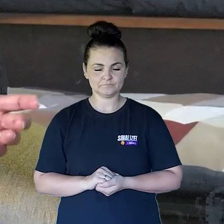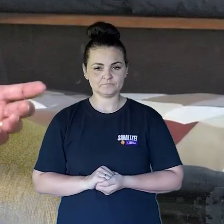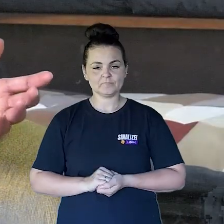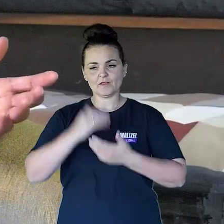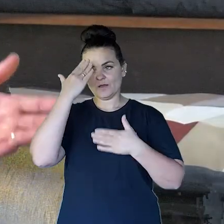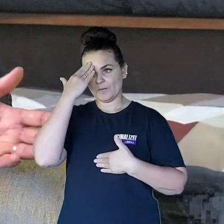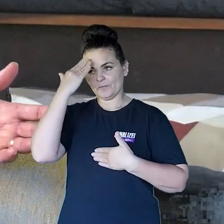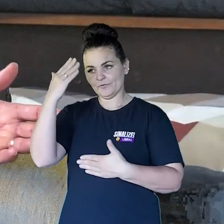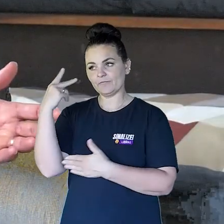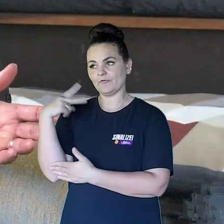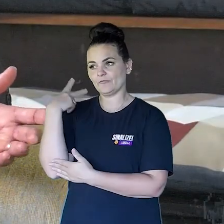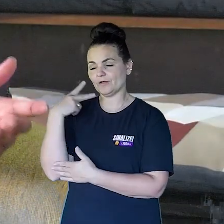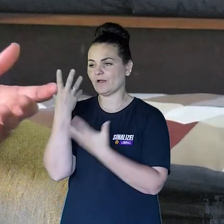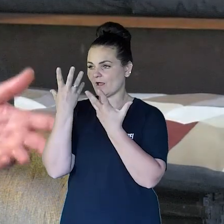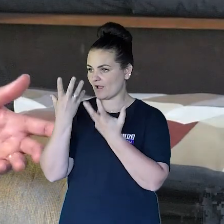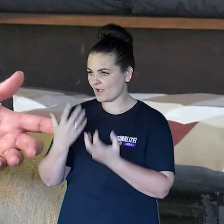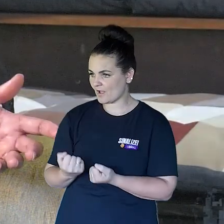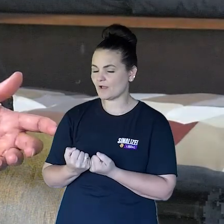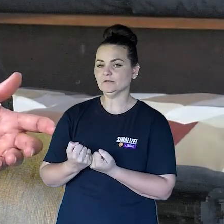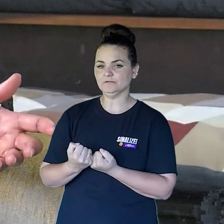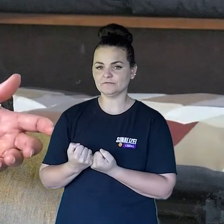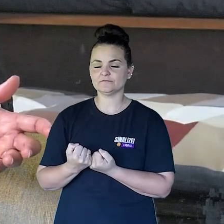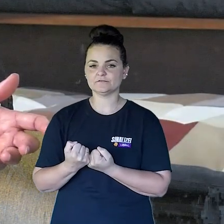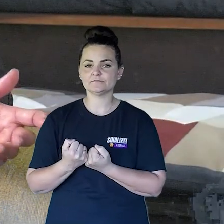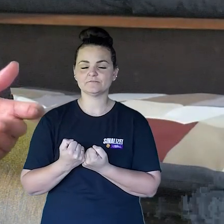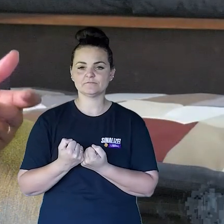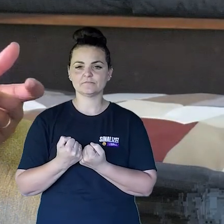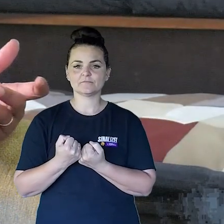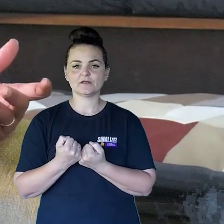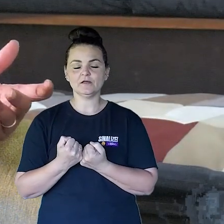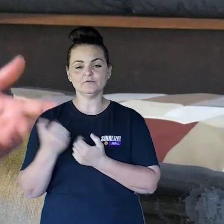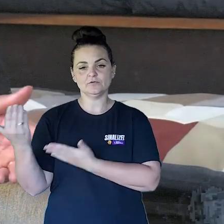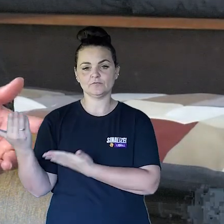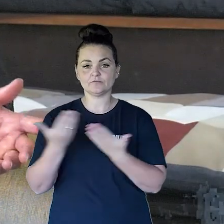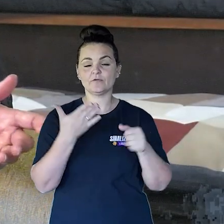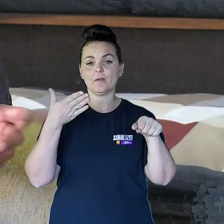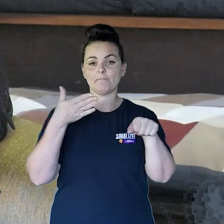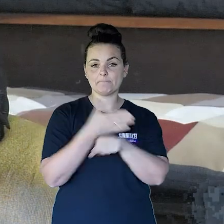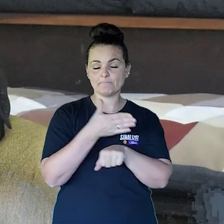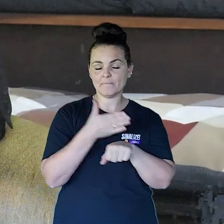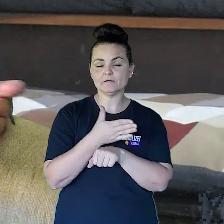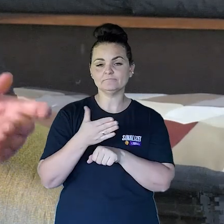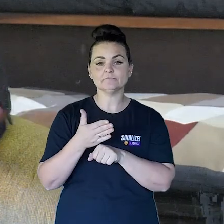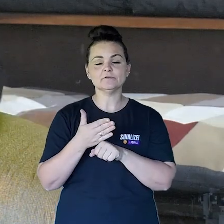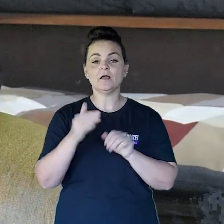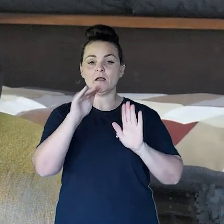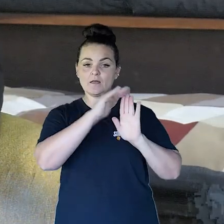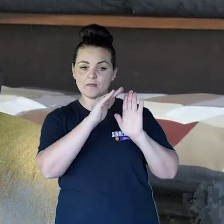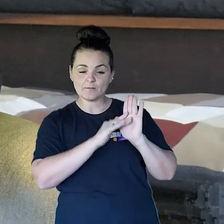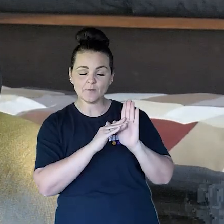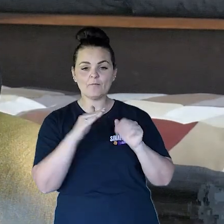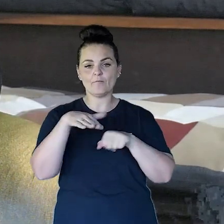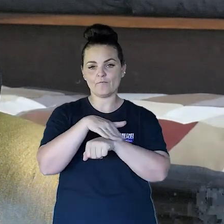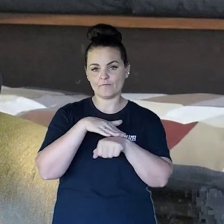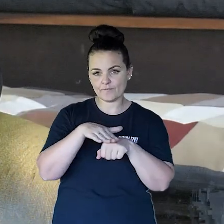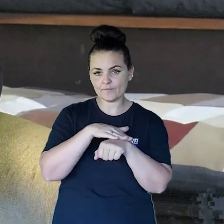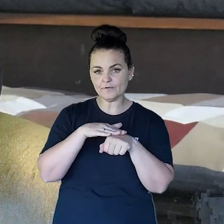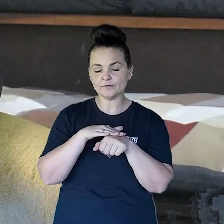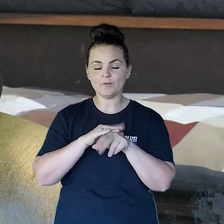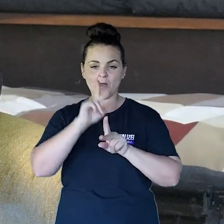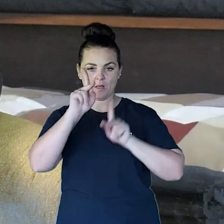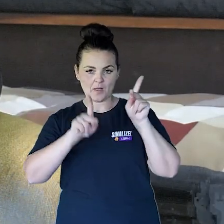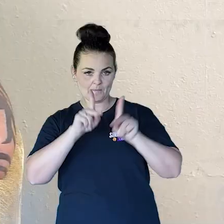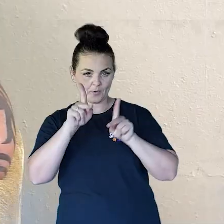Vereador, muito obrigado por ter aceito o nosso convite, ter participado desse programa e ter conversado com o